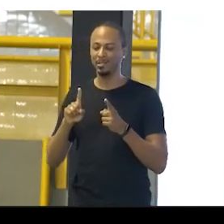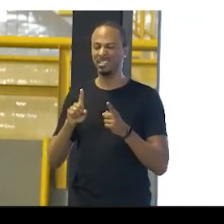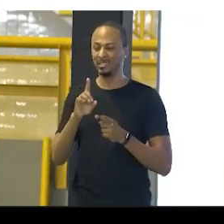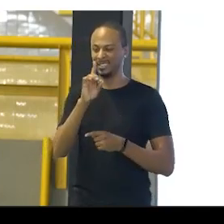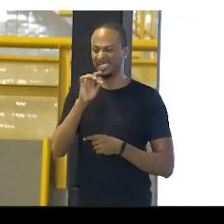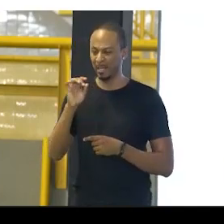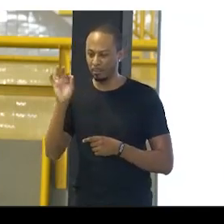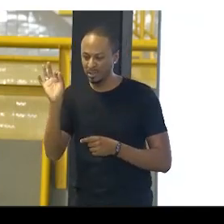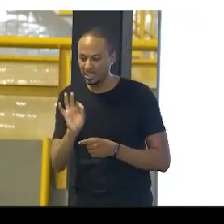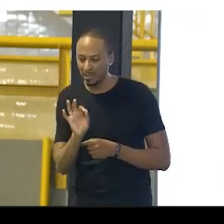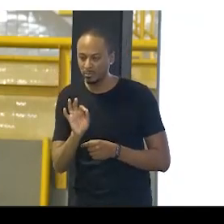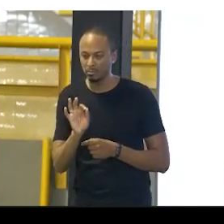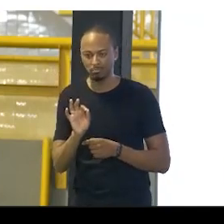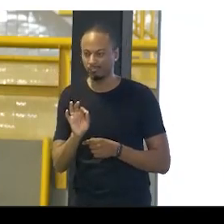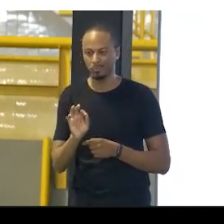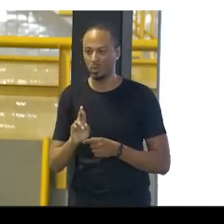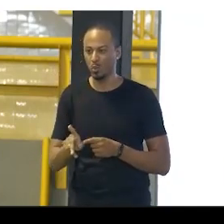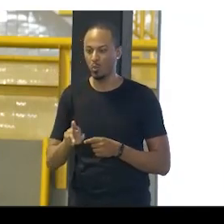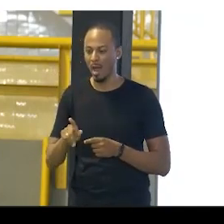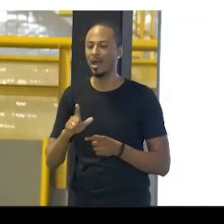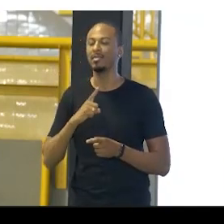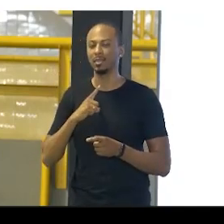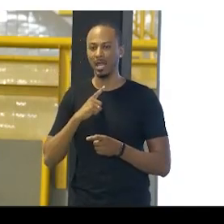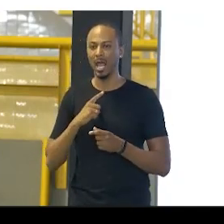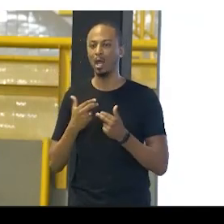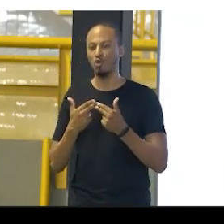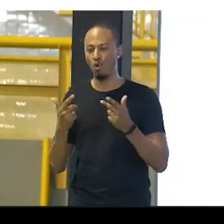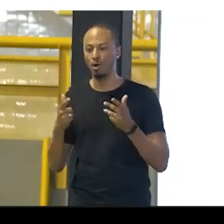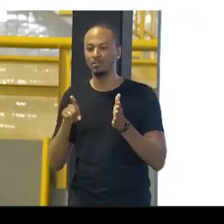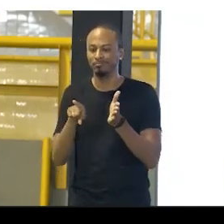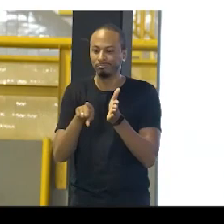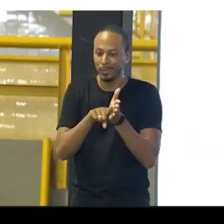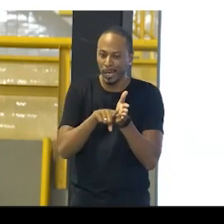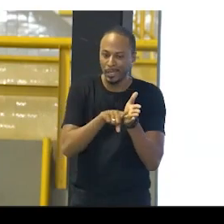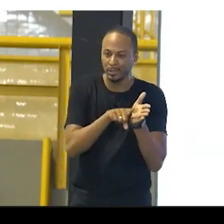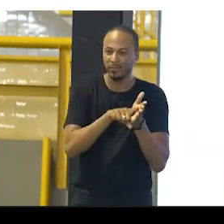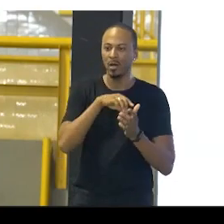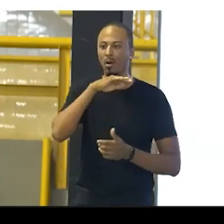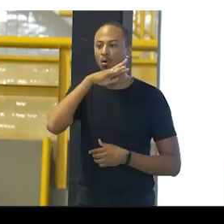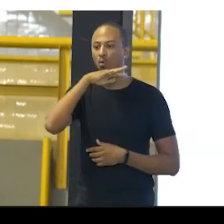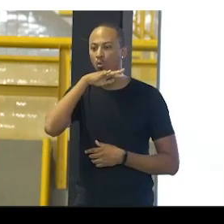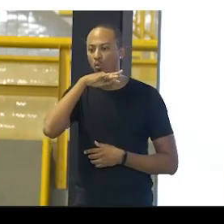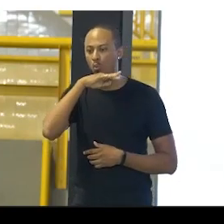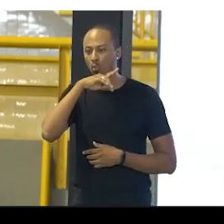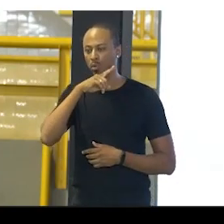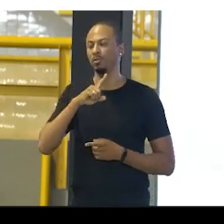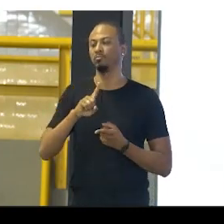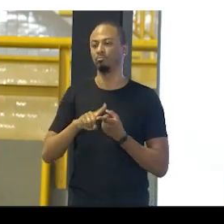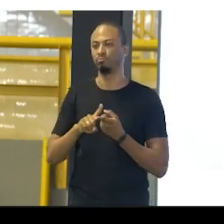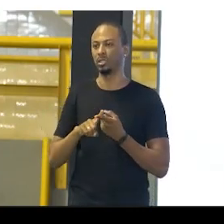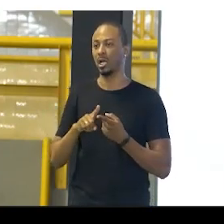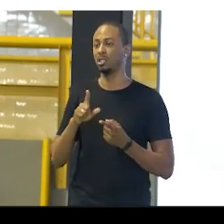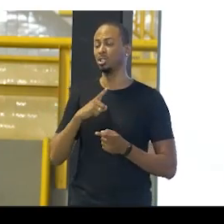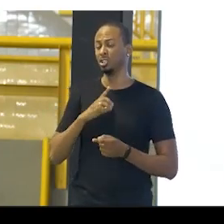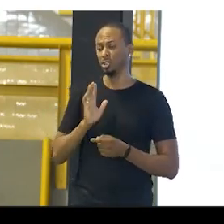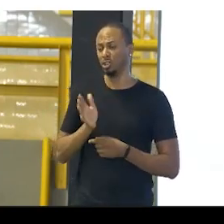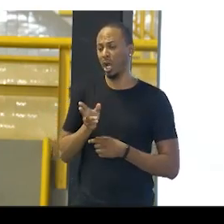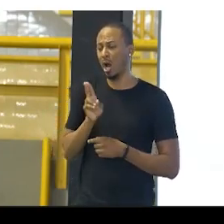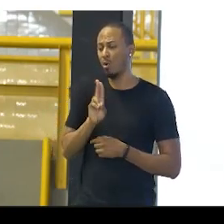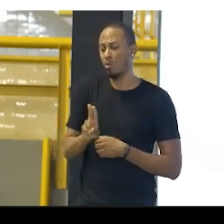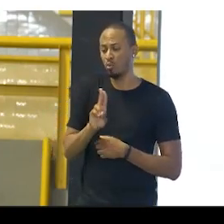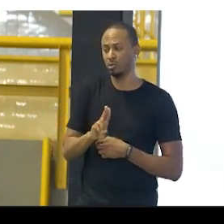Tem que levar em consideração que a energia nuclear já é usada há muito tempo e a gente conta nos